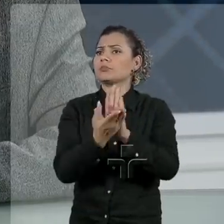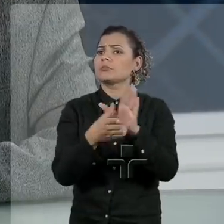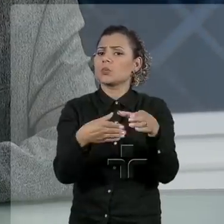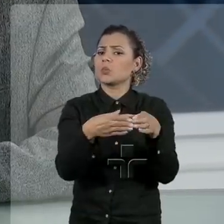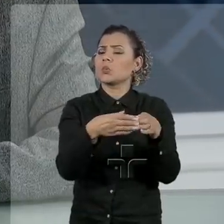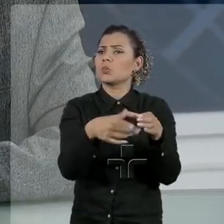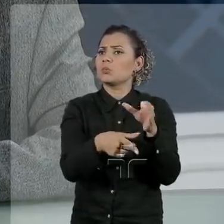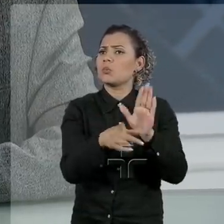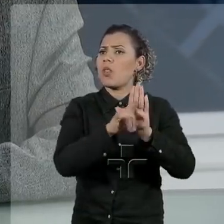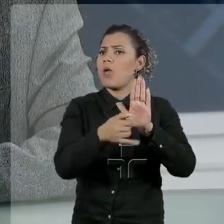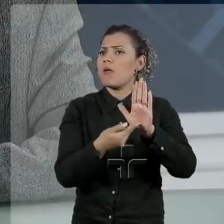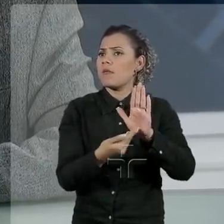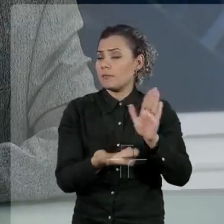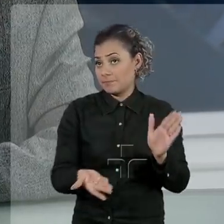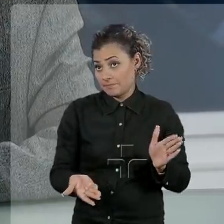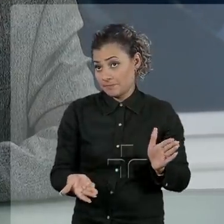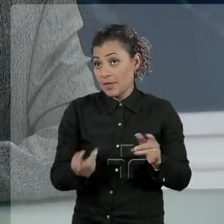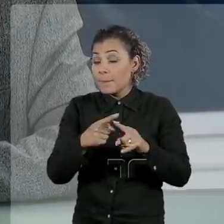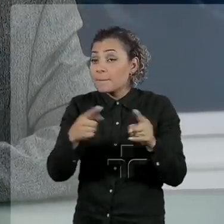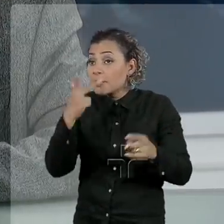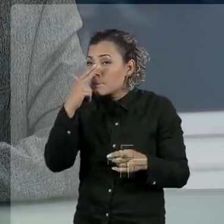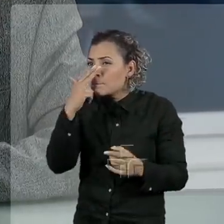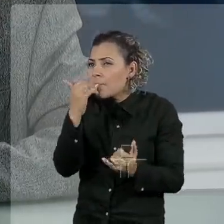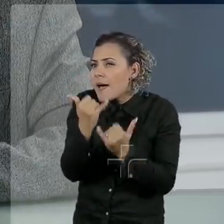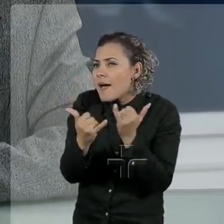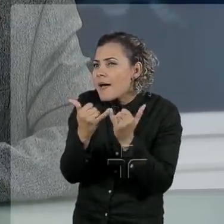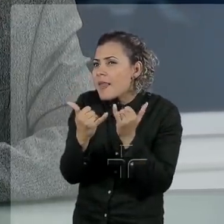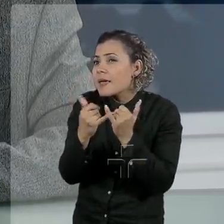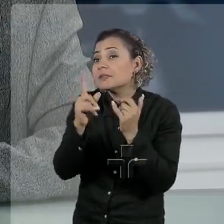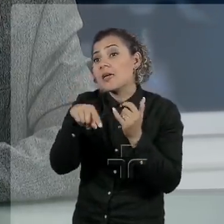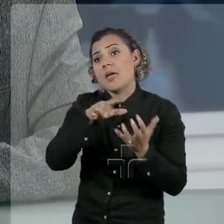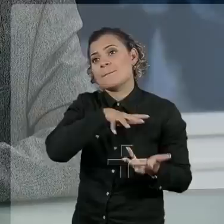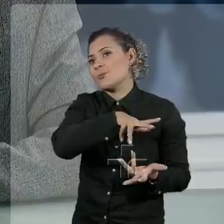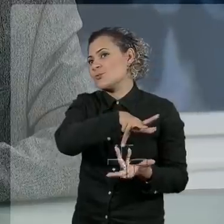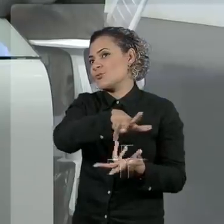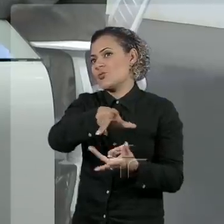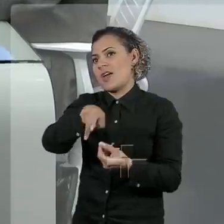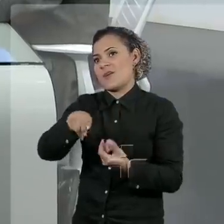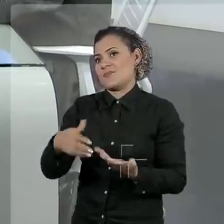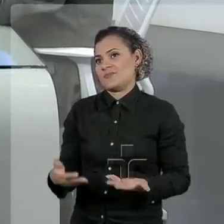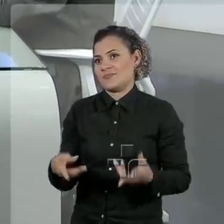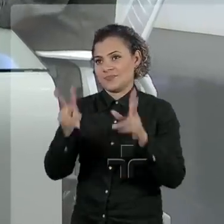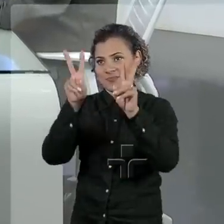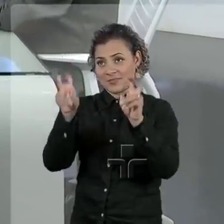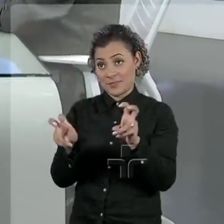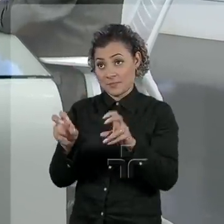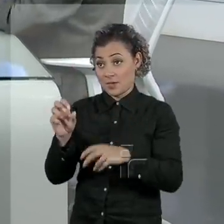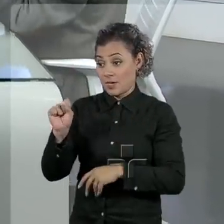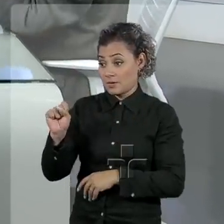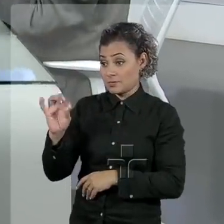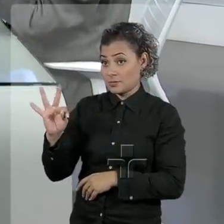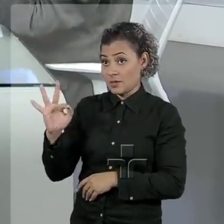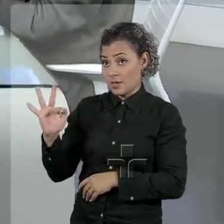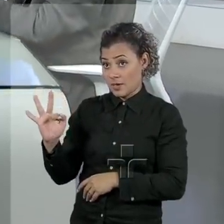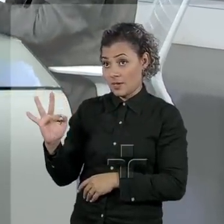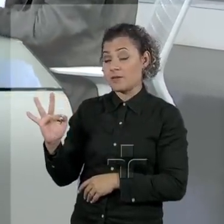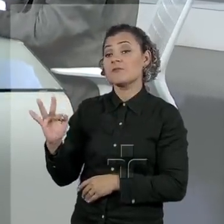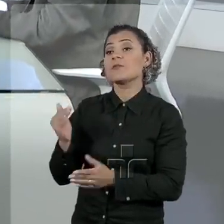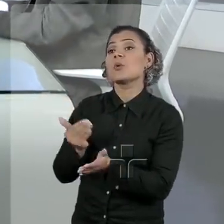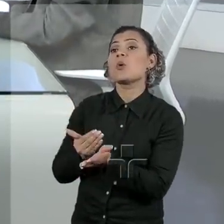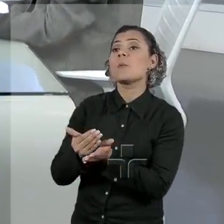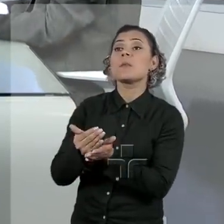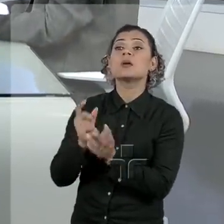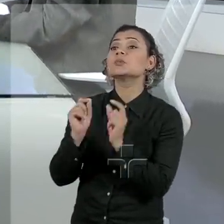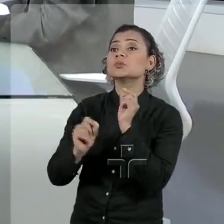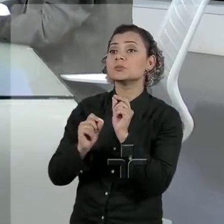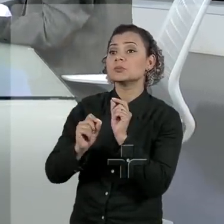grupo. Agora, essa tendência, me parece que é uma tendência mundial, né? De que o Supremo Tribunal, ele começa, entre